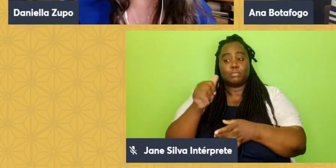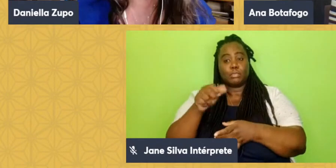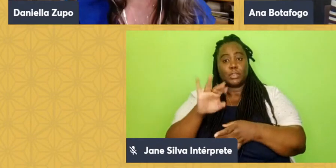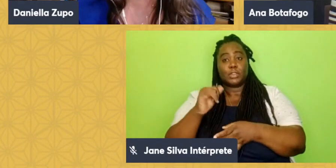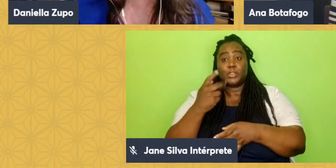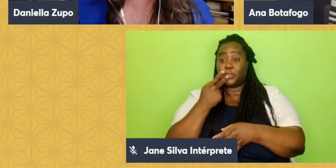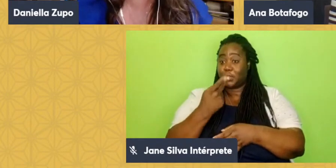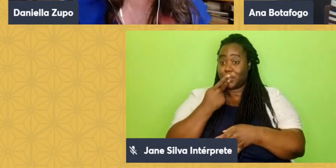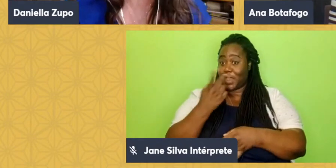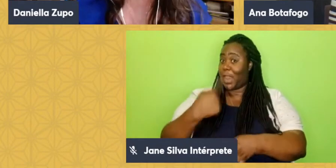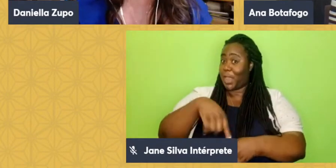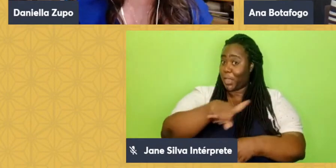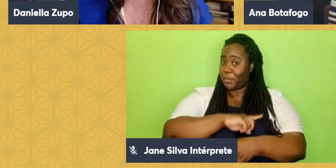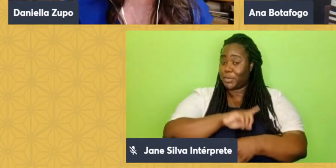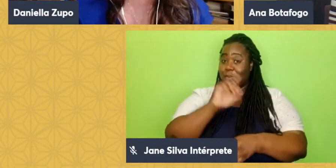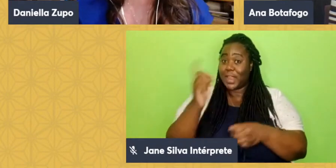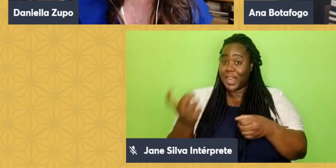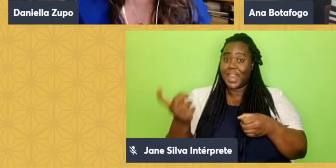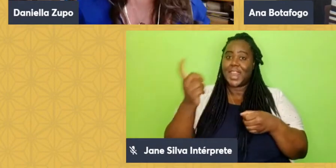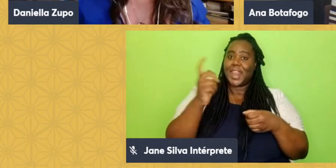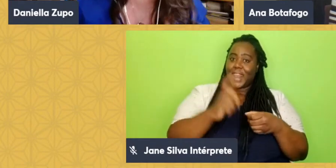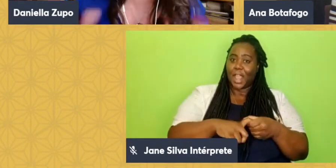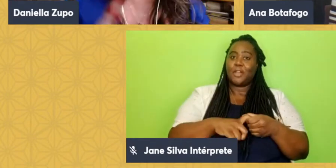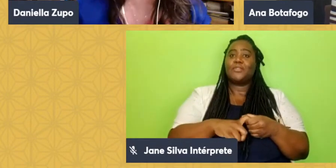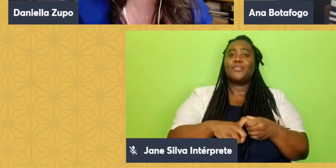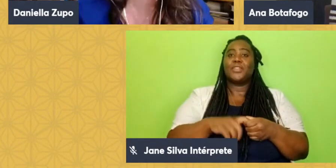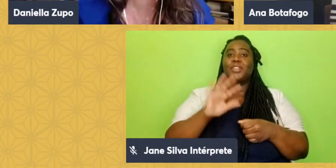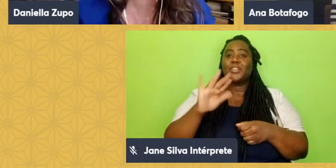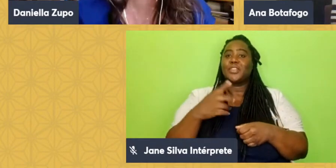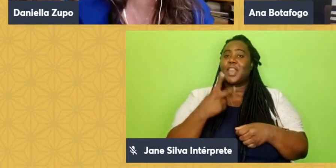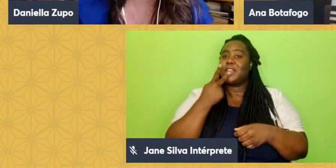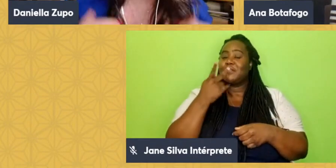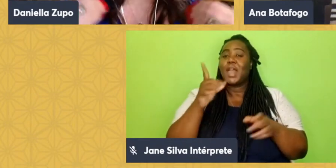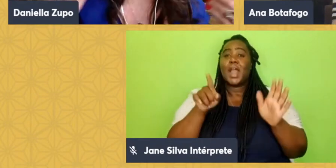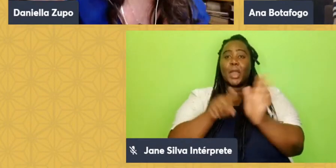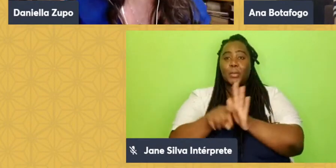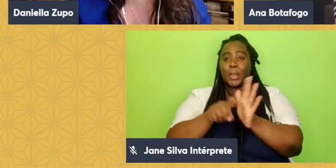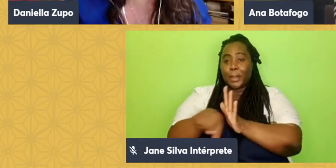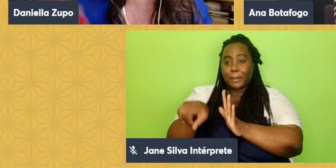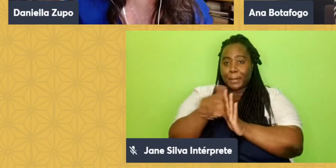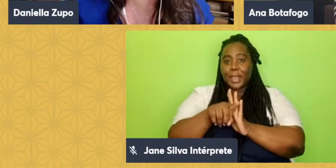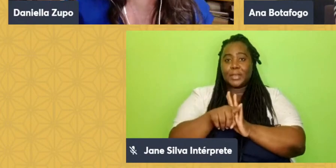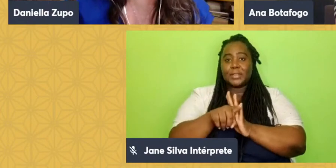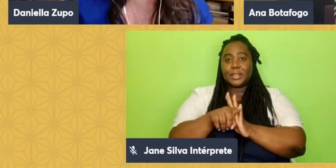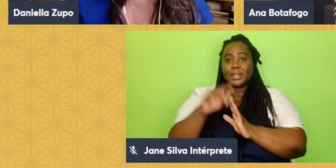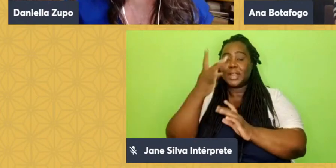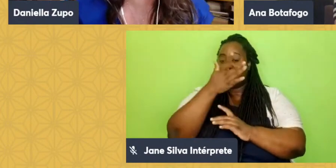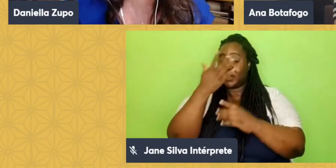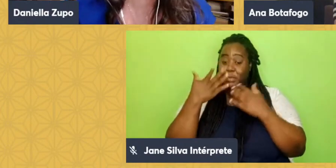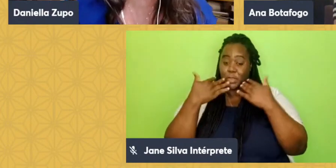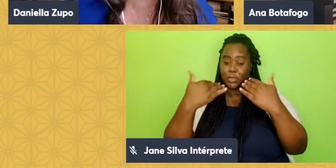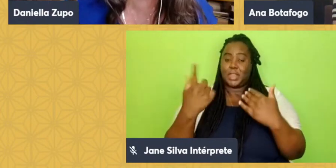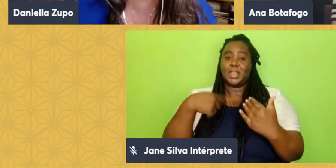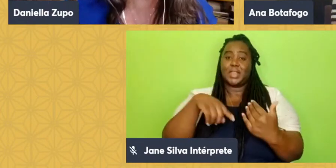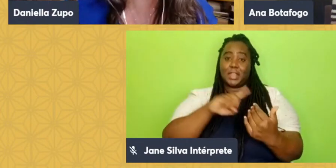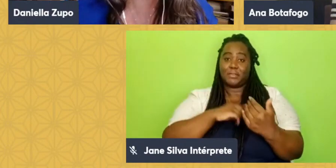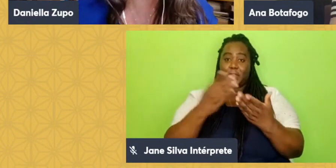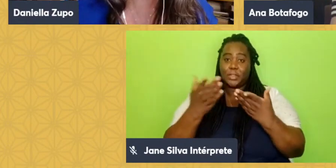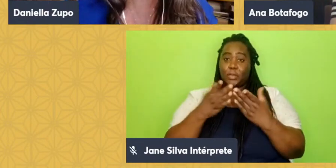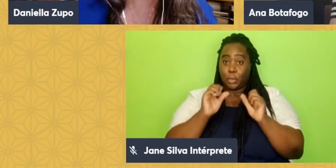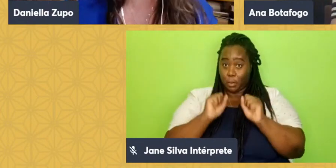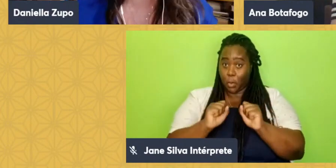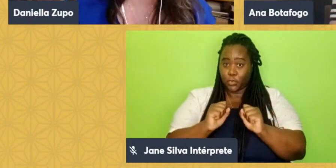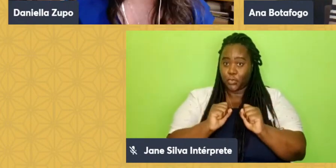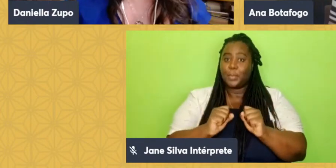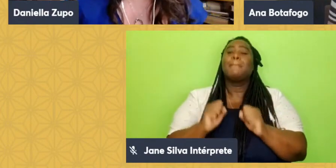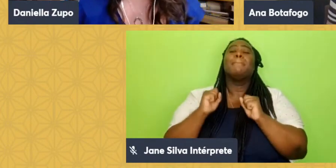para gente ir na volta a gente já traz algumas perguntas dos nossos convidados aqui no chat pode